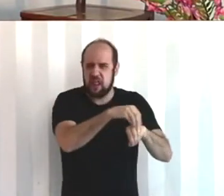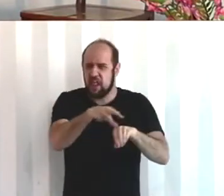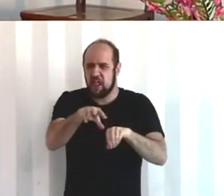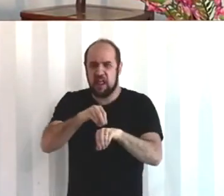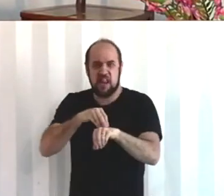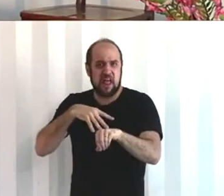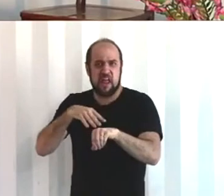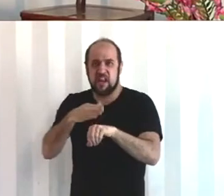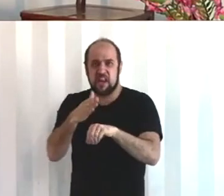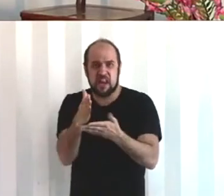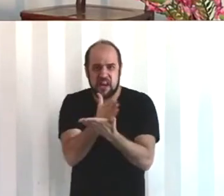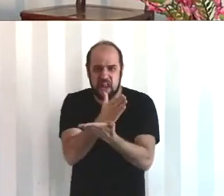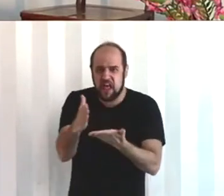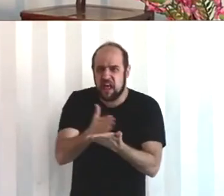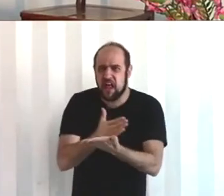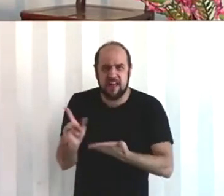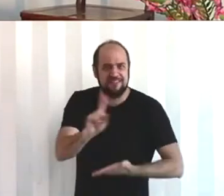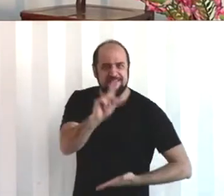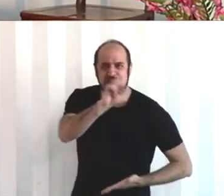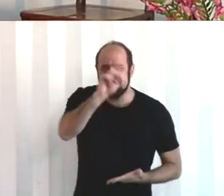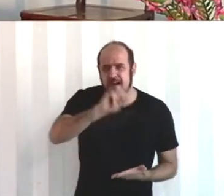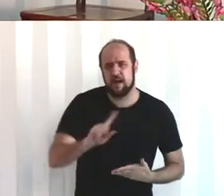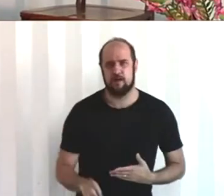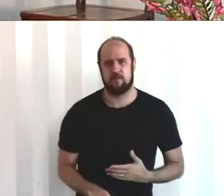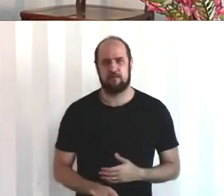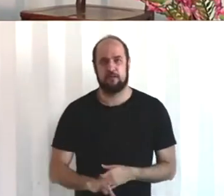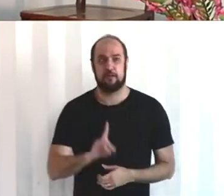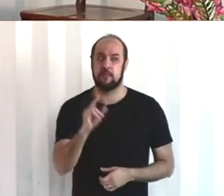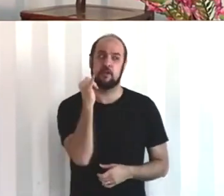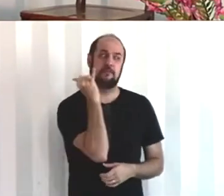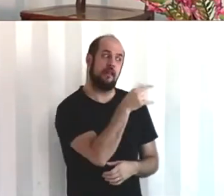olha, vocês estão prestando culto para o Deus errado.